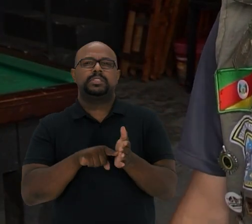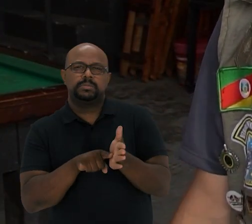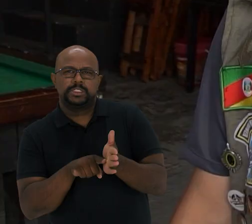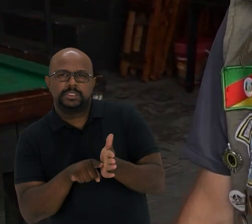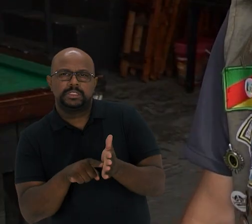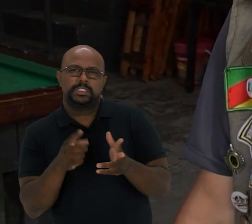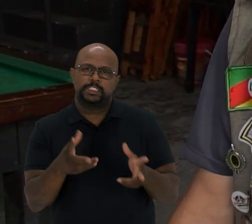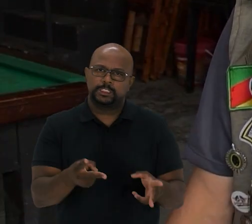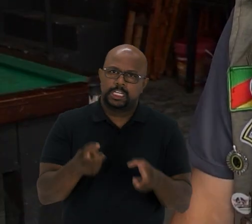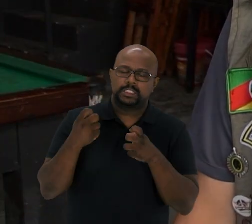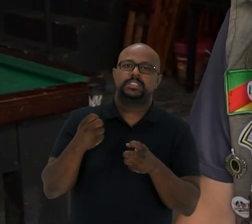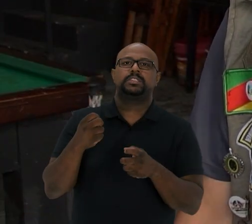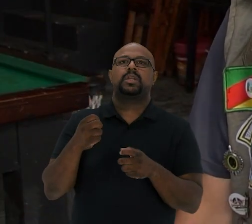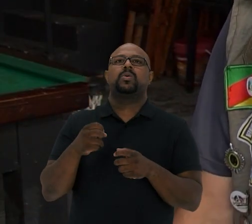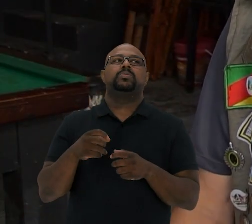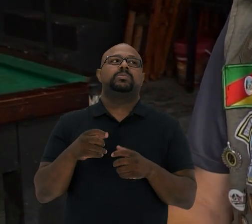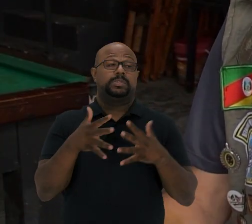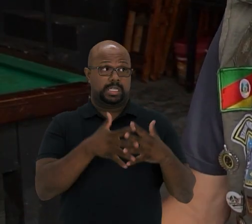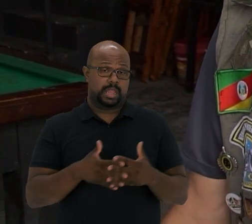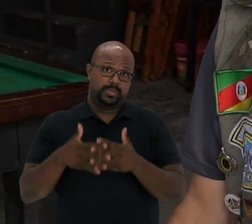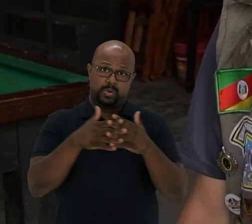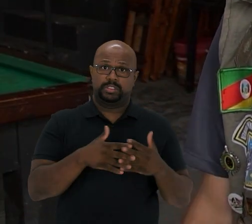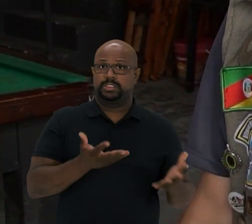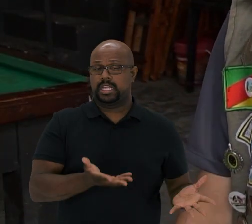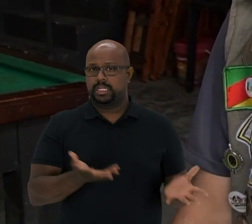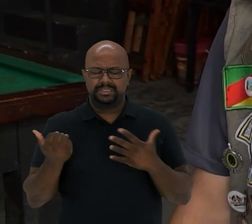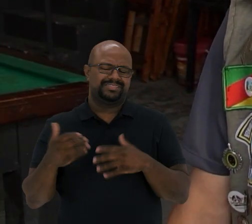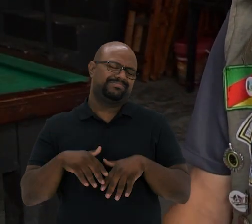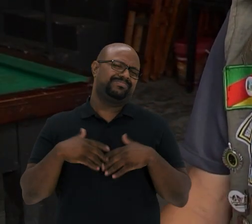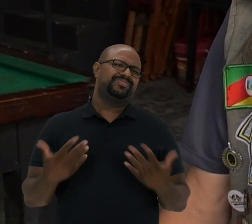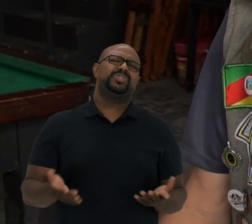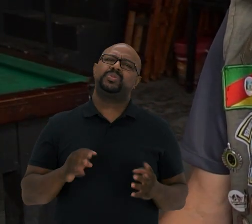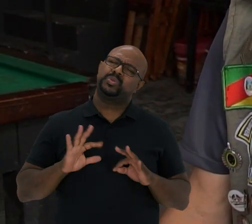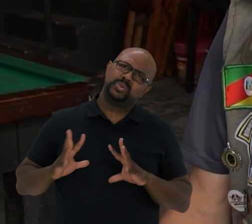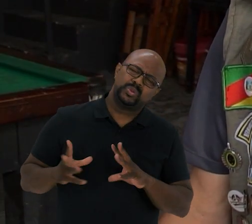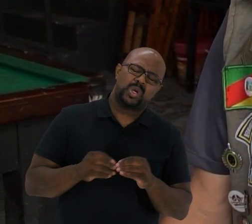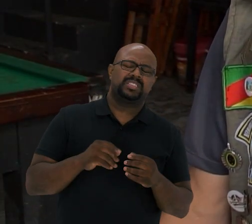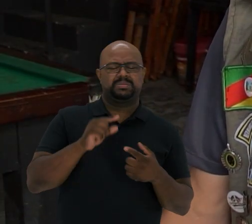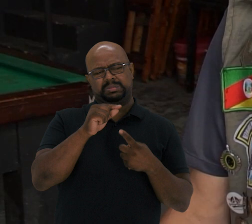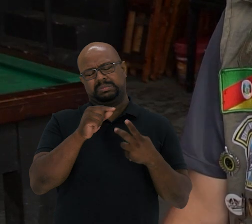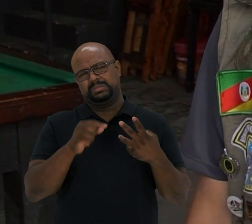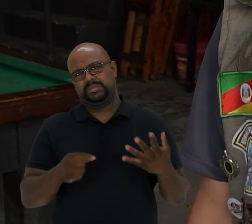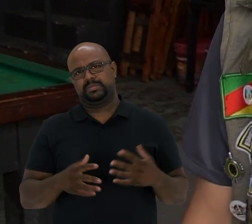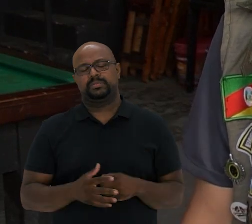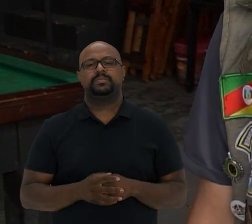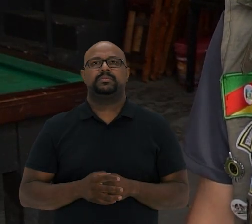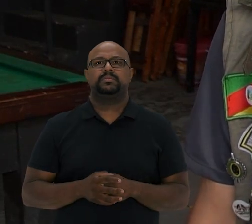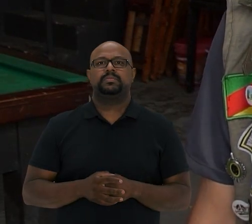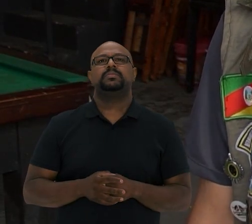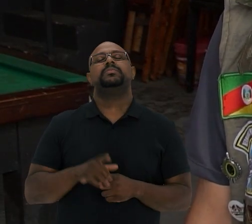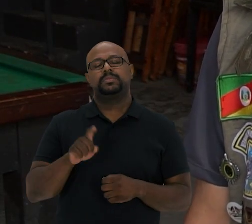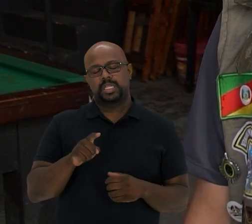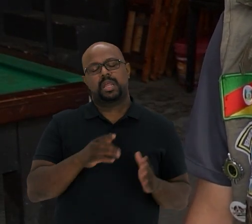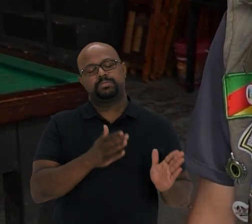faziam a pesquisa, faziam a extração, os caminhões que traziam, enfim, toda essa parte. Uma cadeia